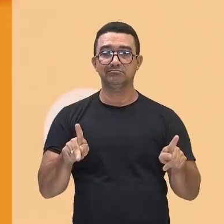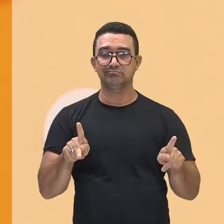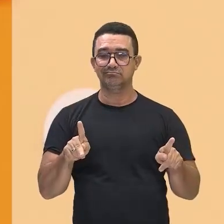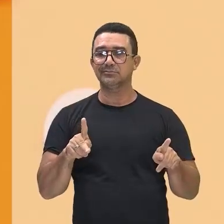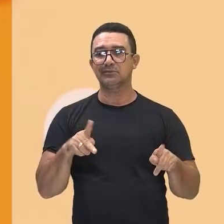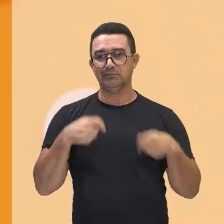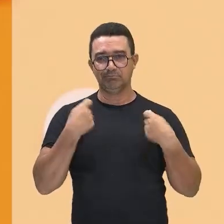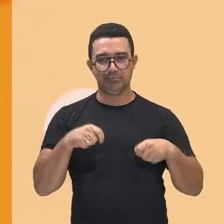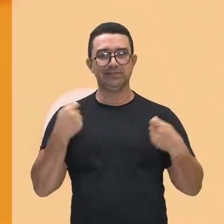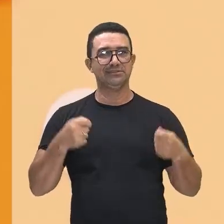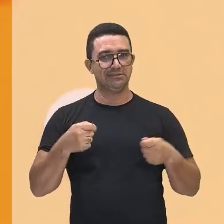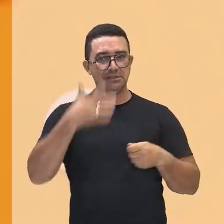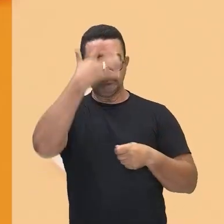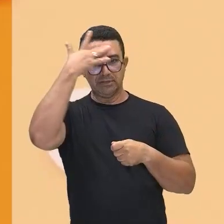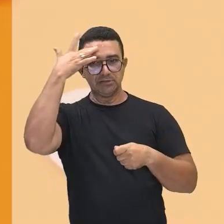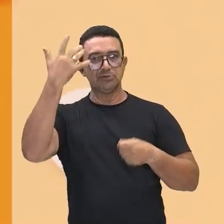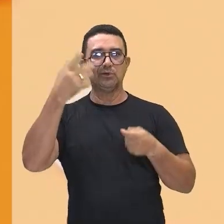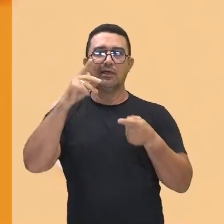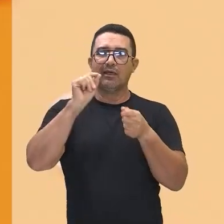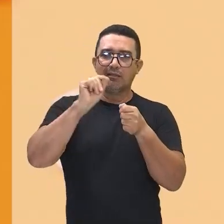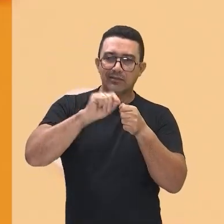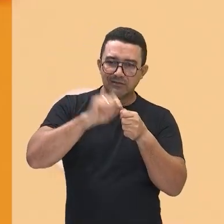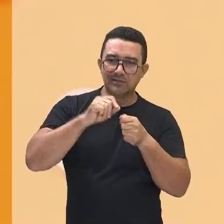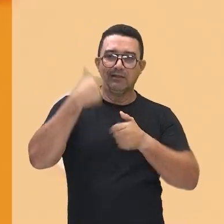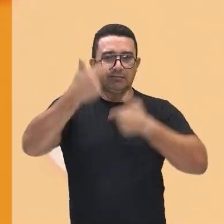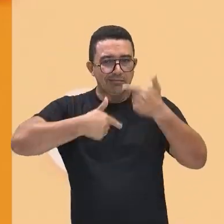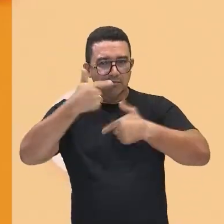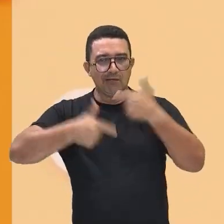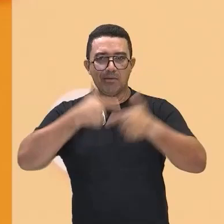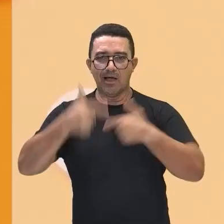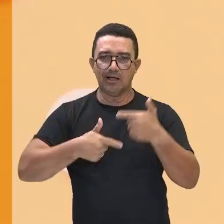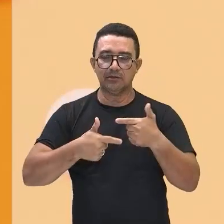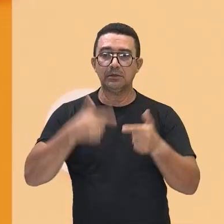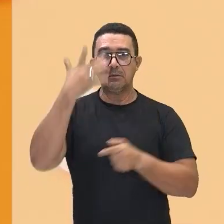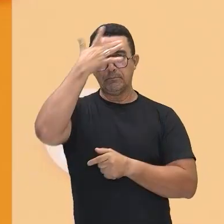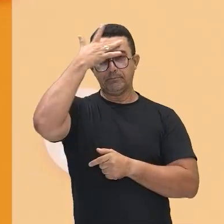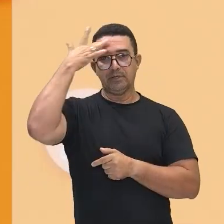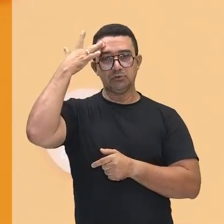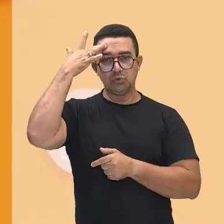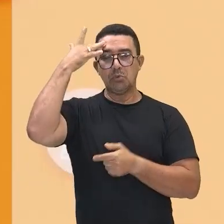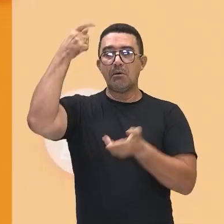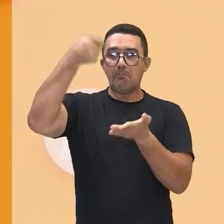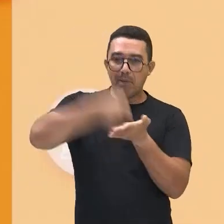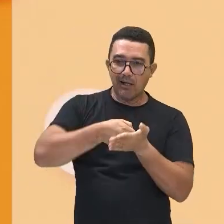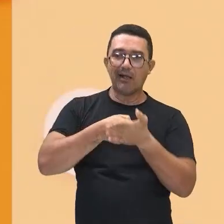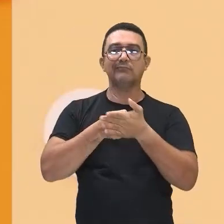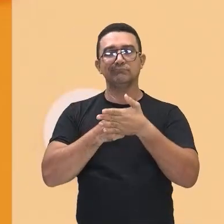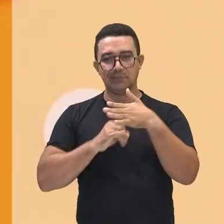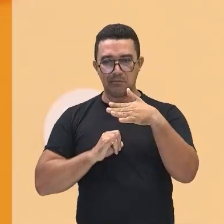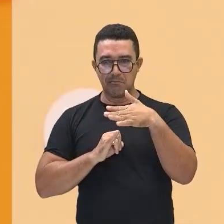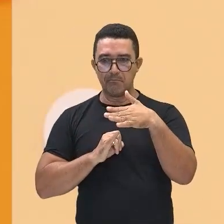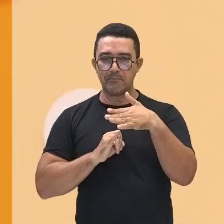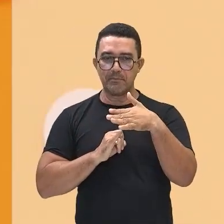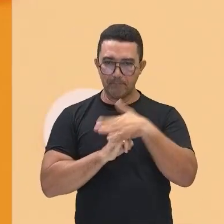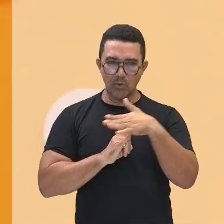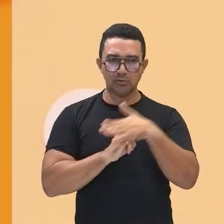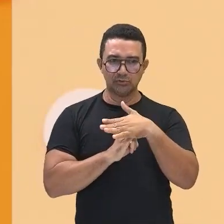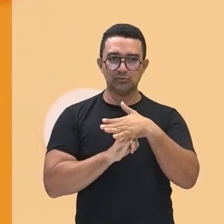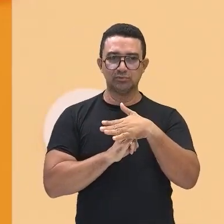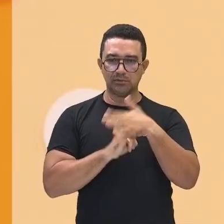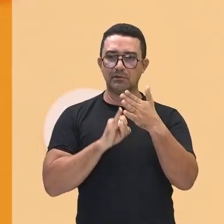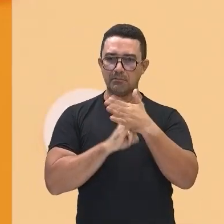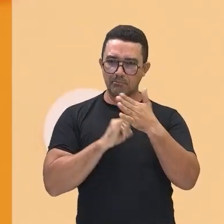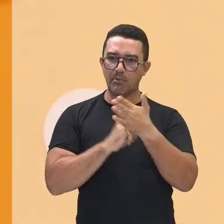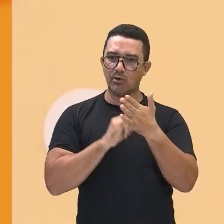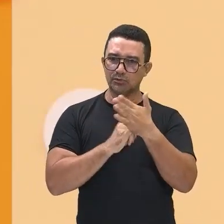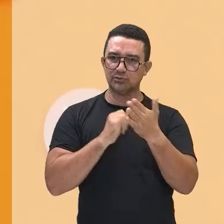de obra ali para fazer as atividades e também pessoas para pagar impostos, para poder ir para o governo e, através disso, o